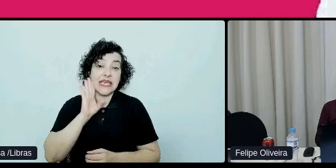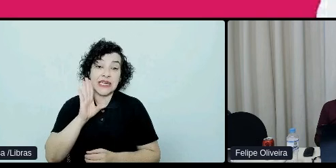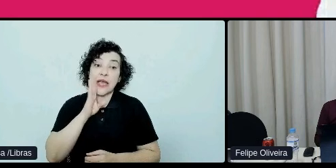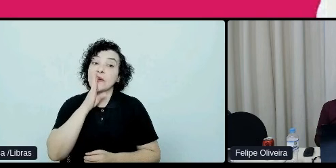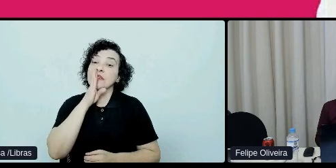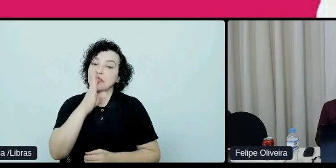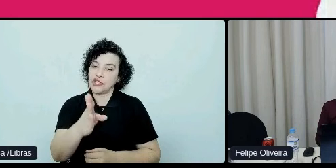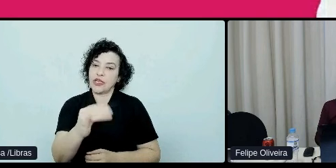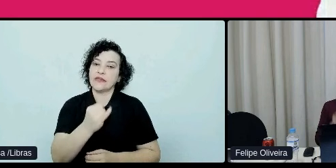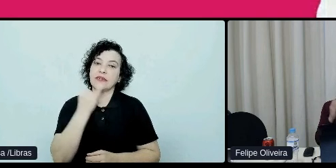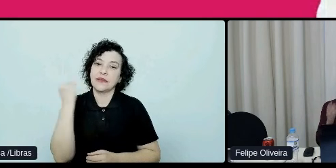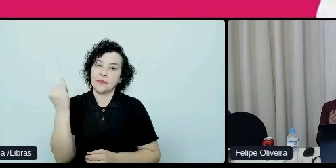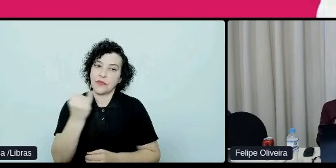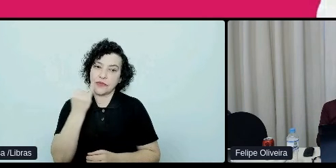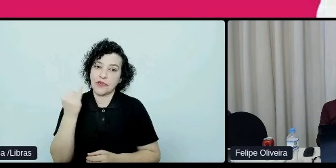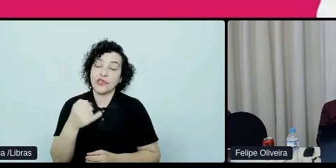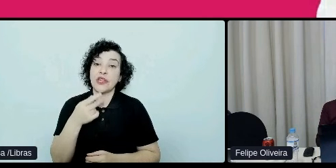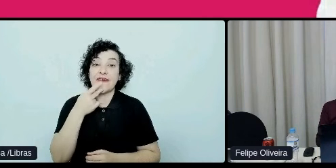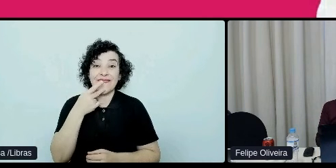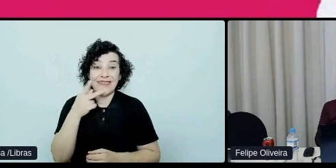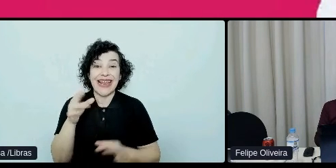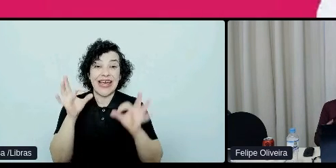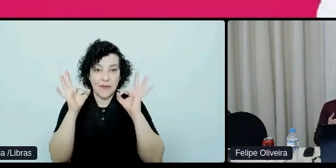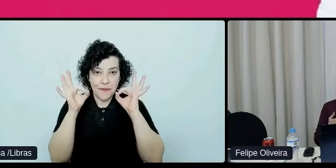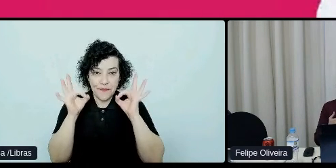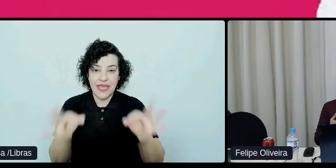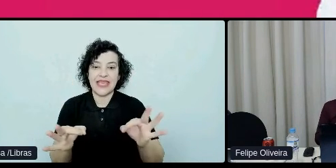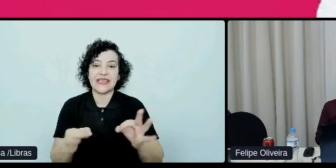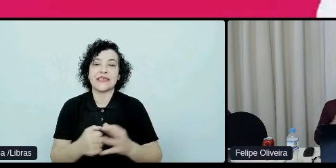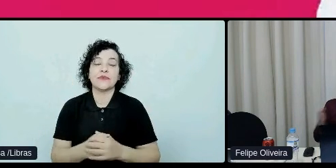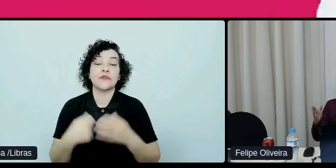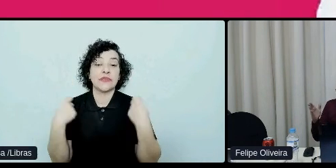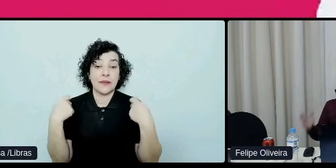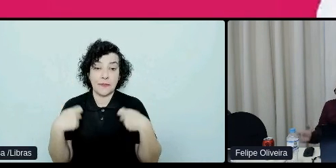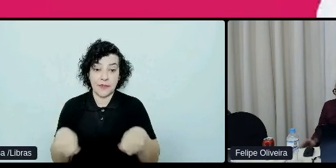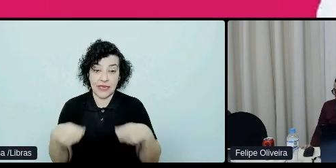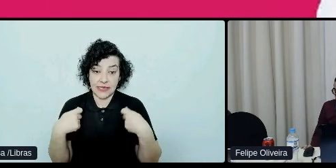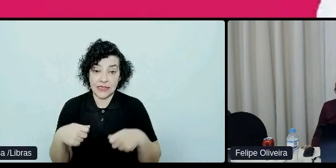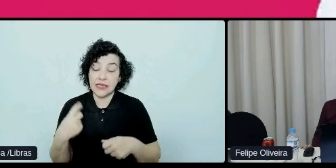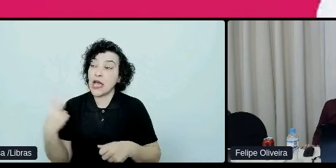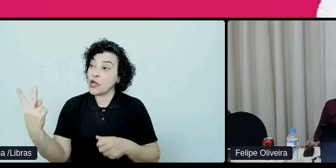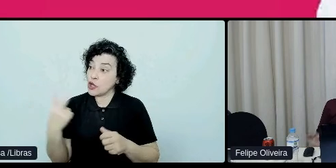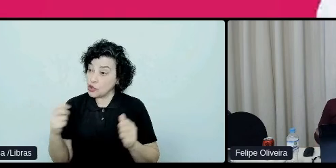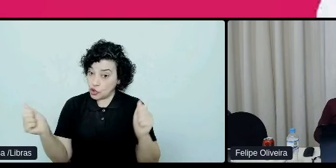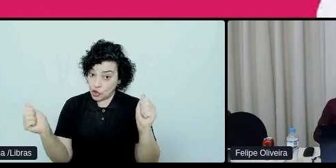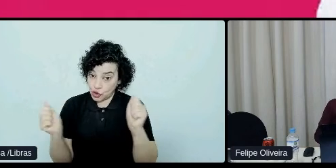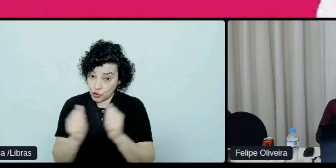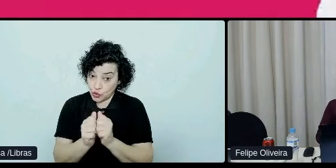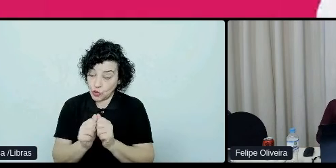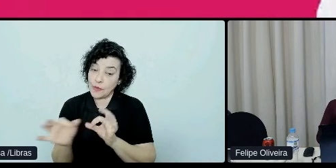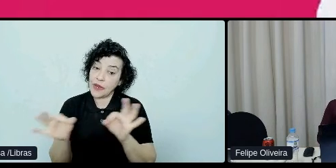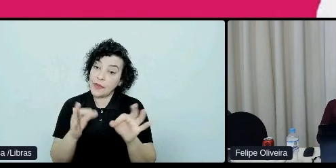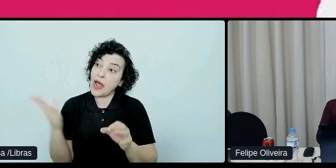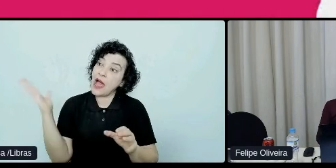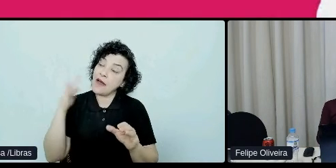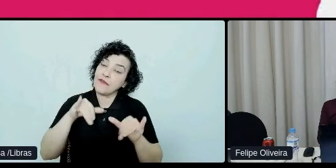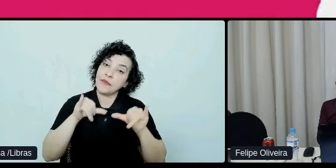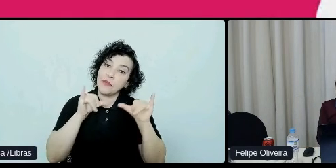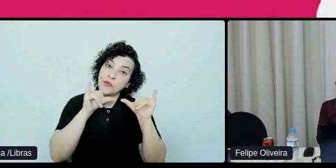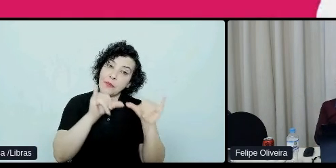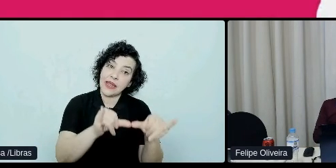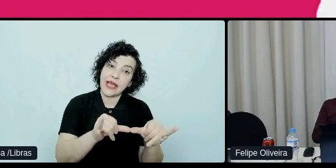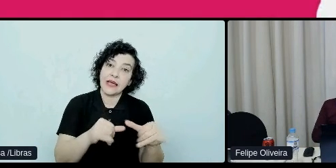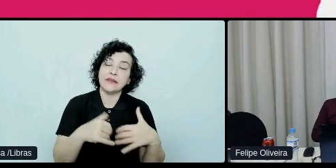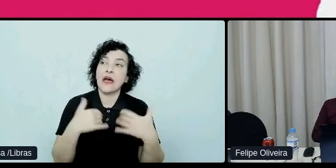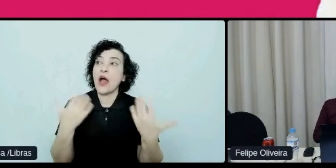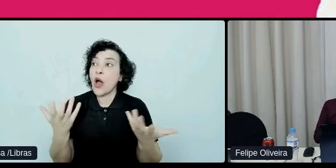ponto. Né? Então, falar exatamente o que você quer, você precisa. Olha, vamos fazer tal coisa agora? Ou, olha, vamos no mercado ali comigo? Então, olha, você